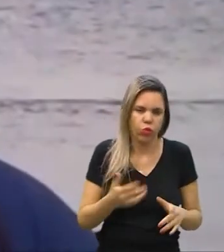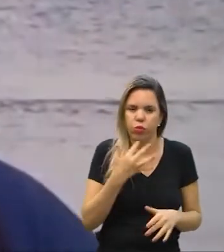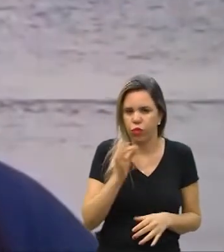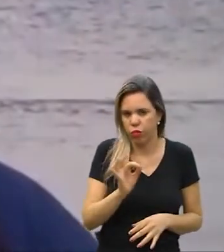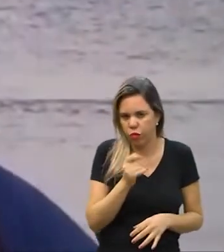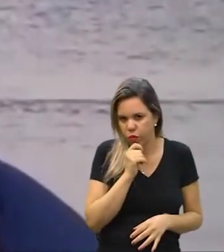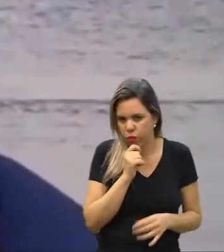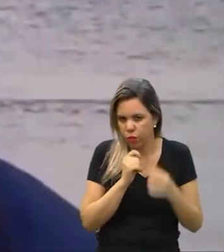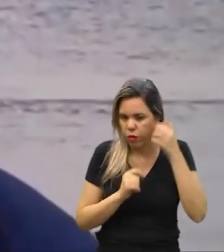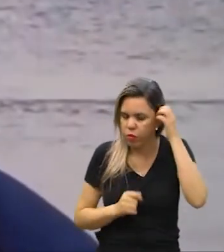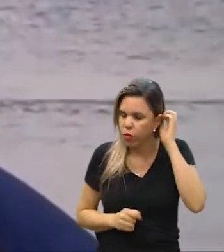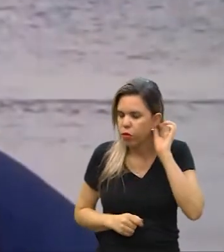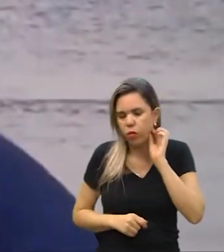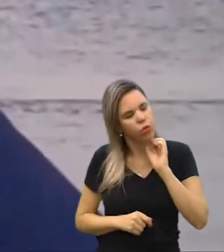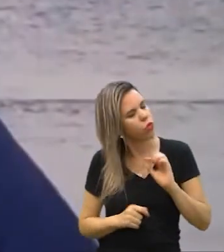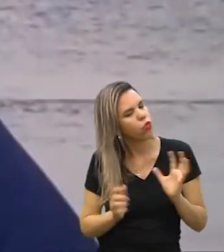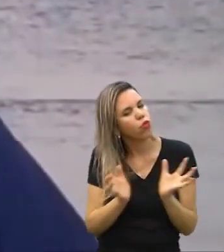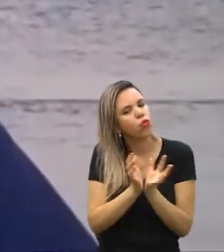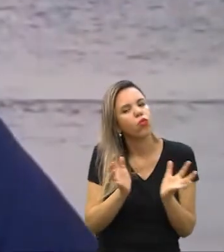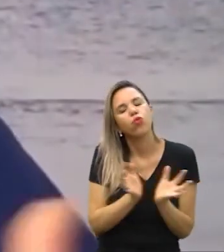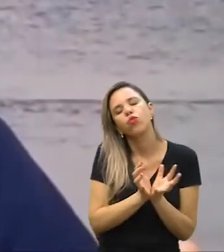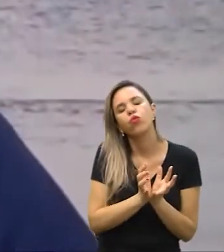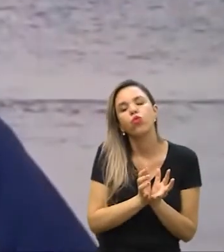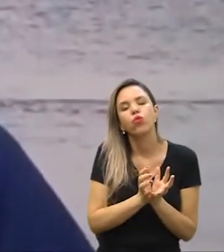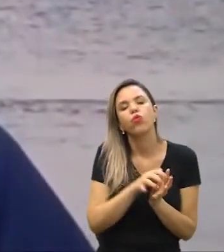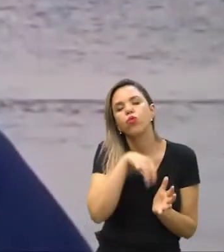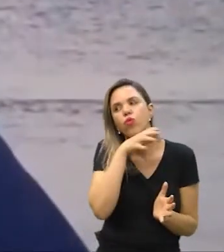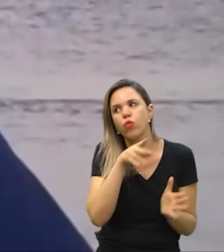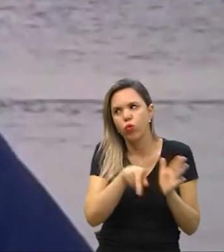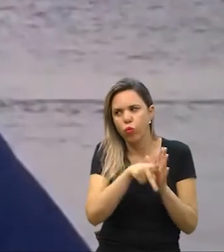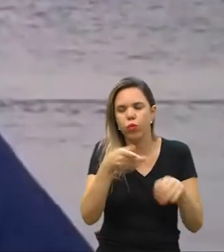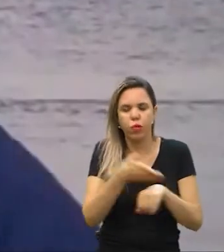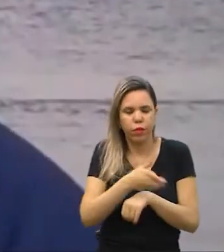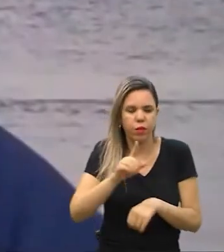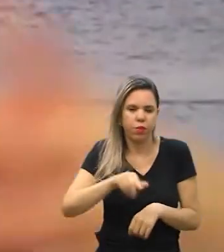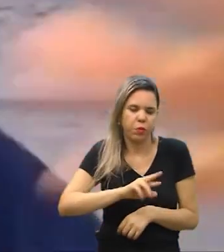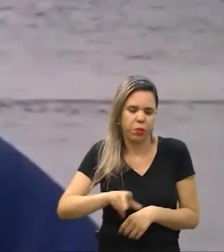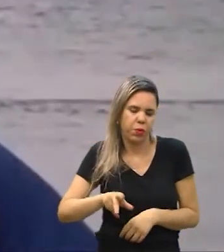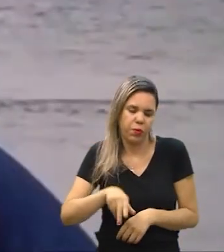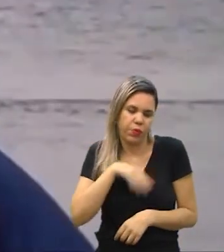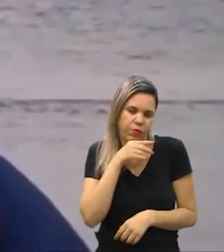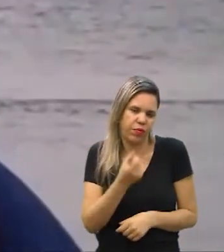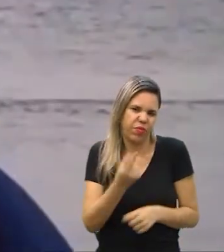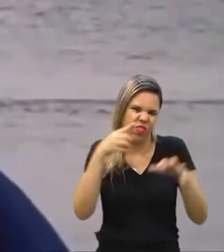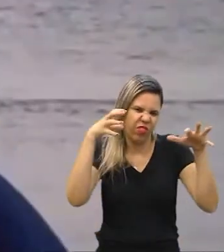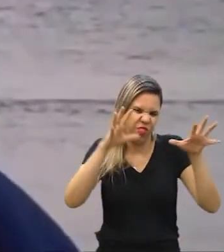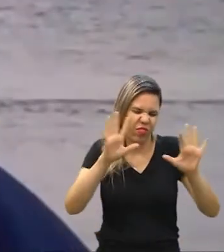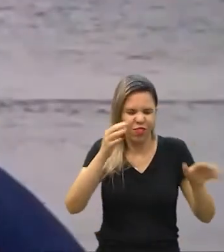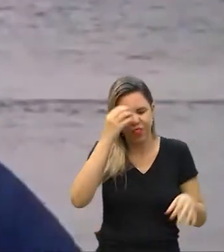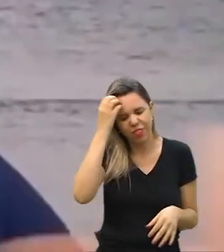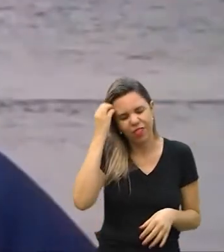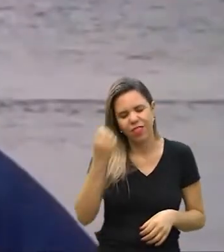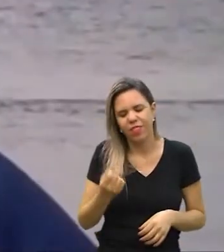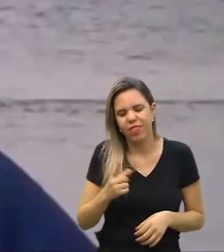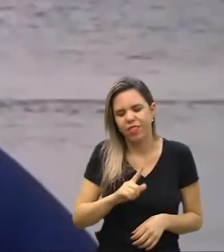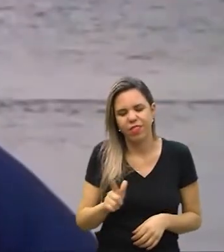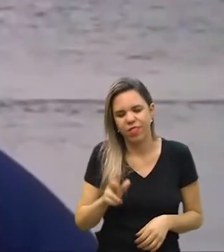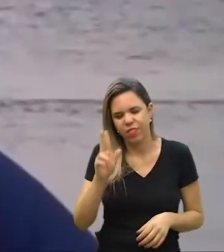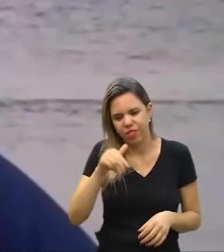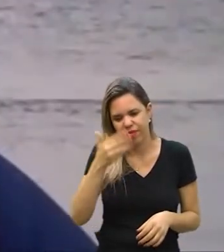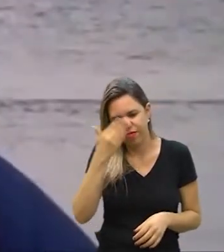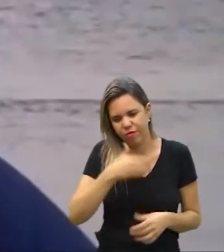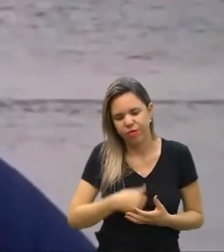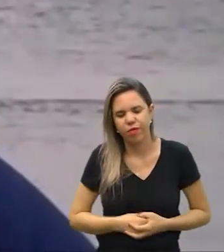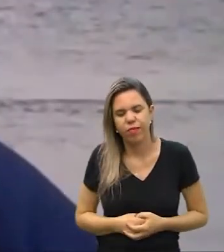conhece, mas o grupo em si, por exemplo, não é uma criatura totalmente estranha que nunca foi